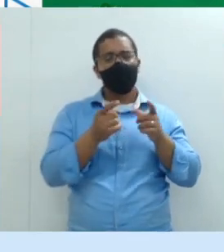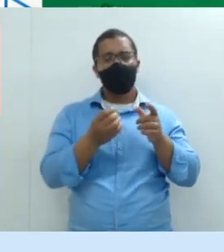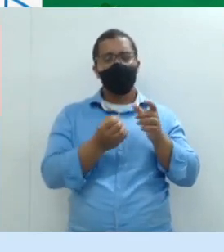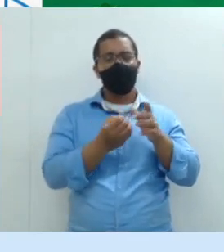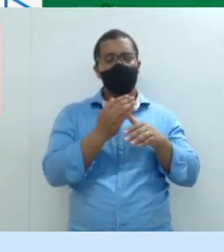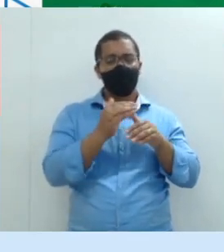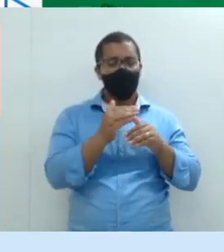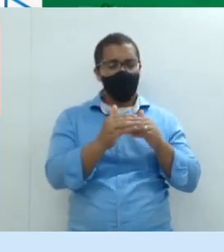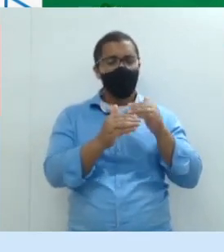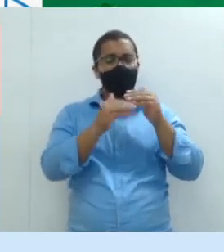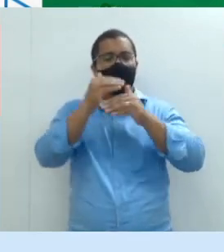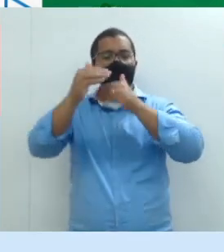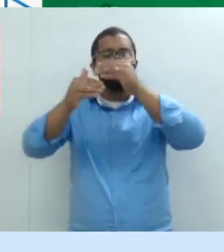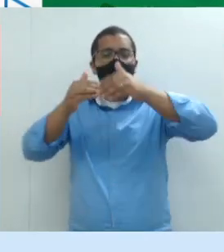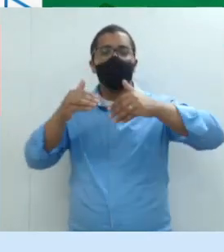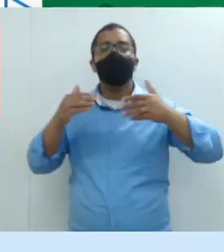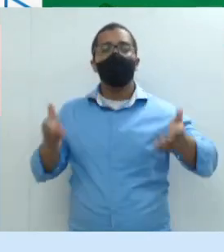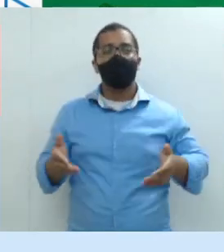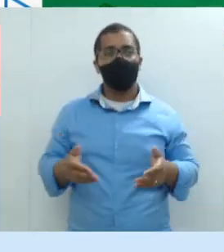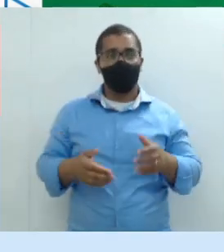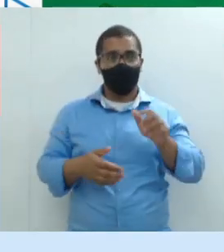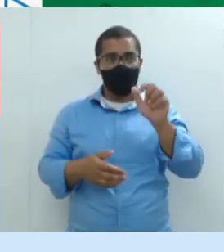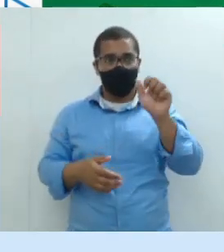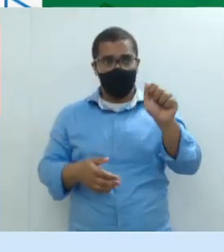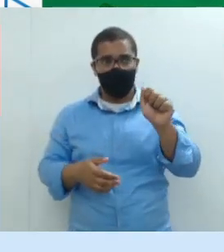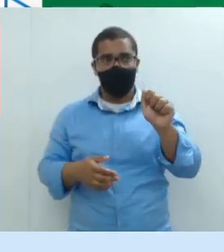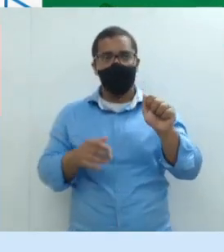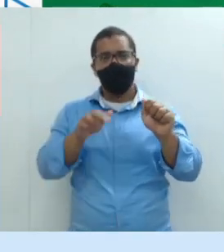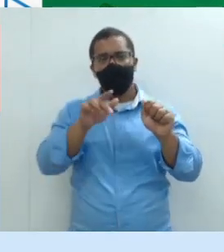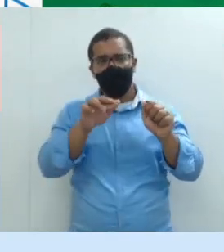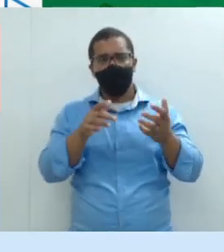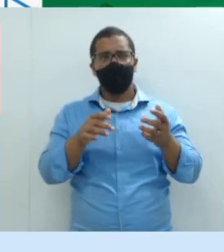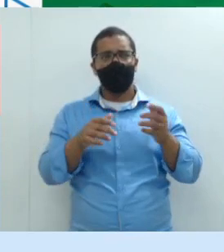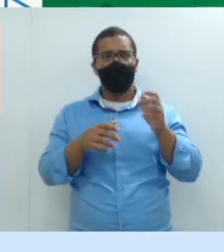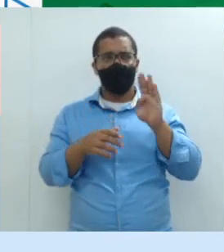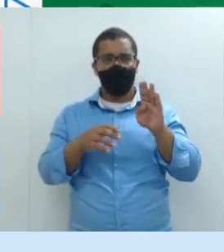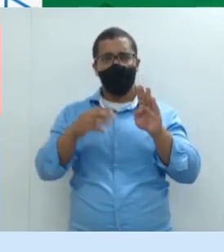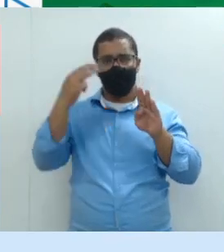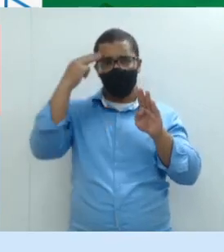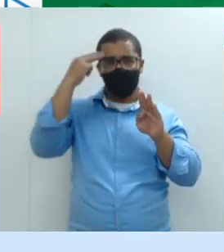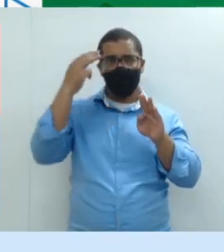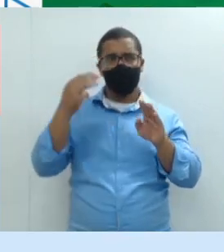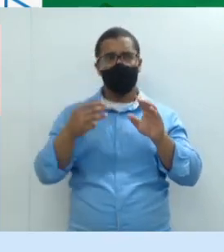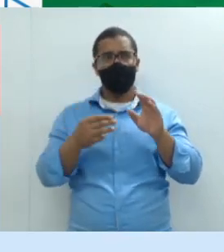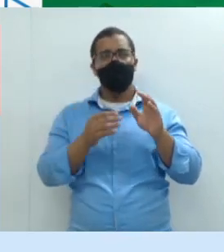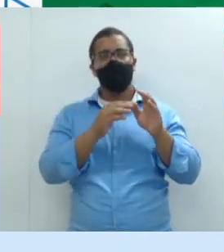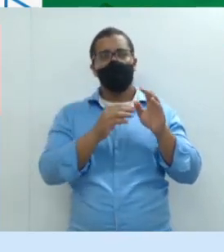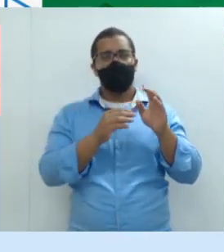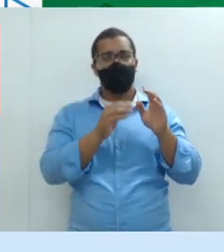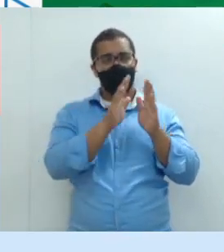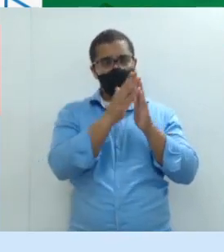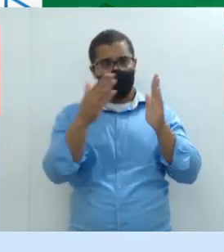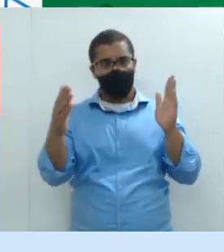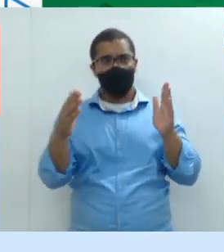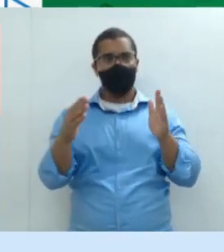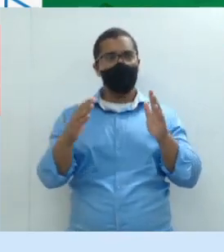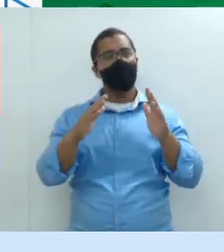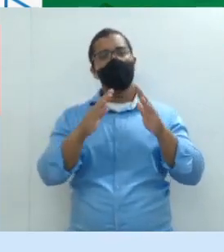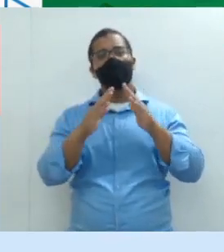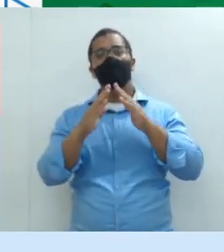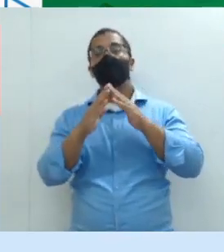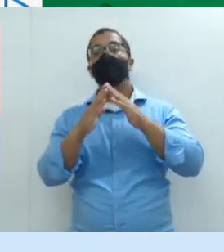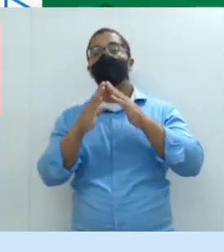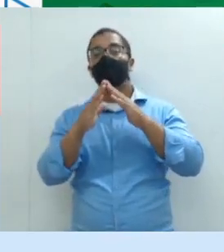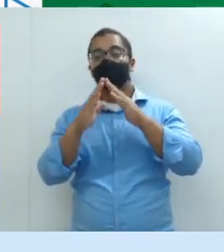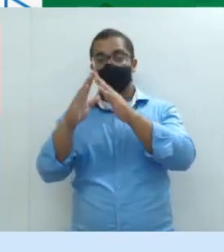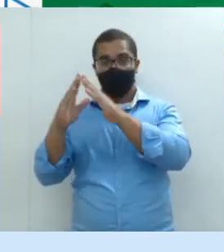certo? Qual seria essa instituição? Letra A, as irmandades. Letra B, os museus, as bibliotecas, os conventos ou as